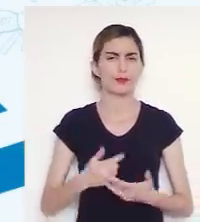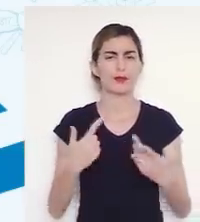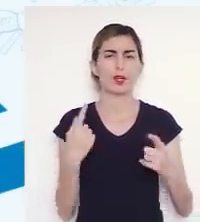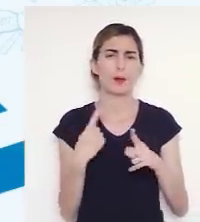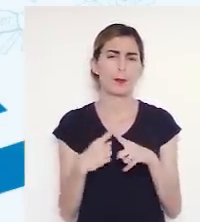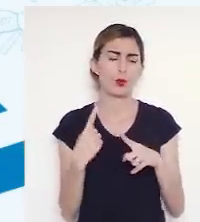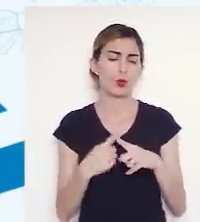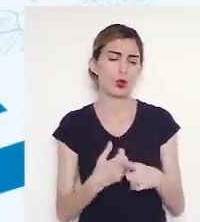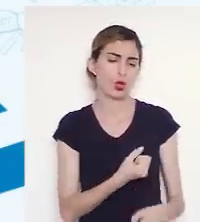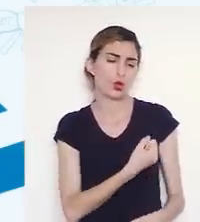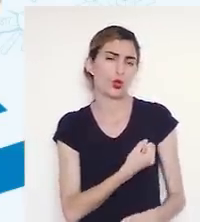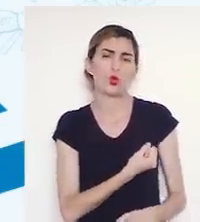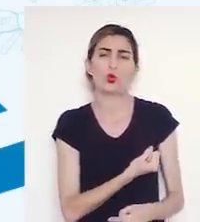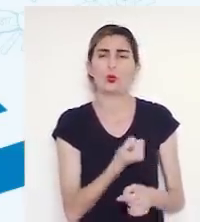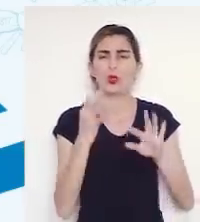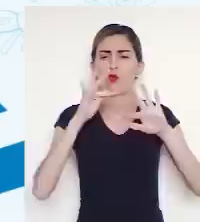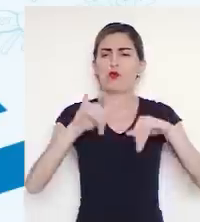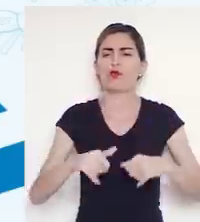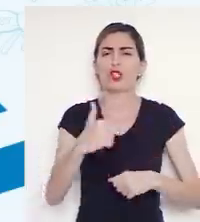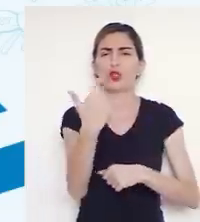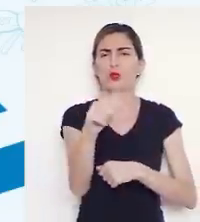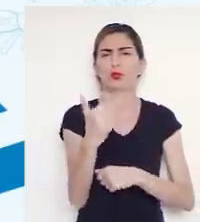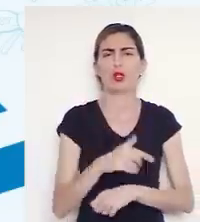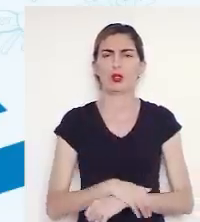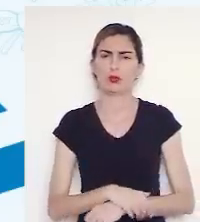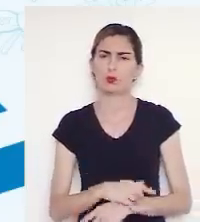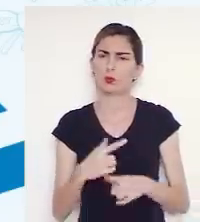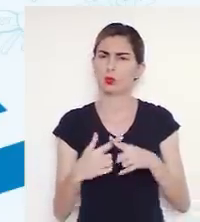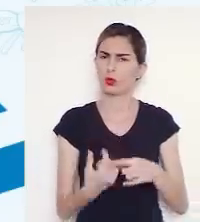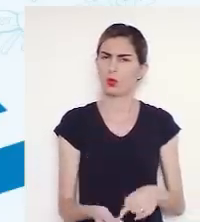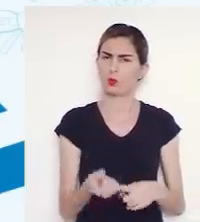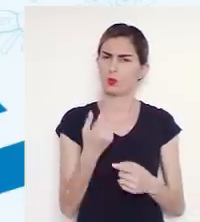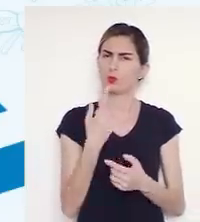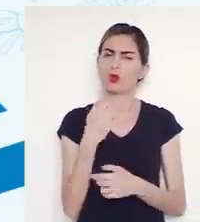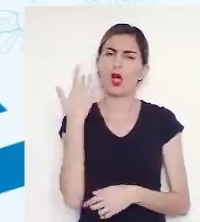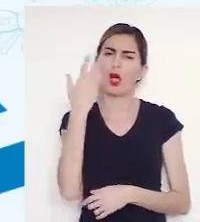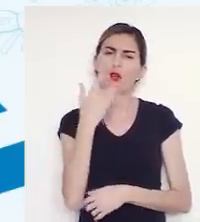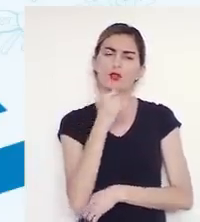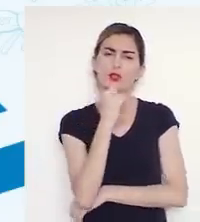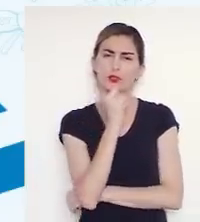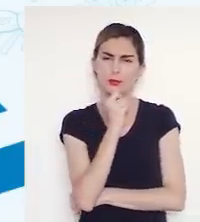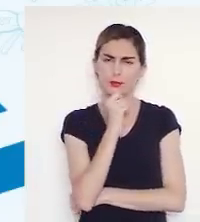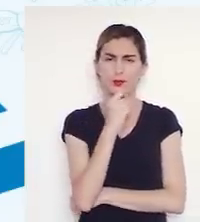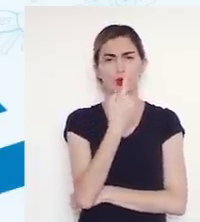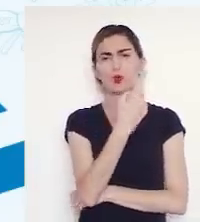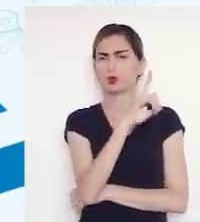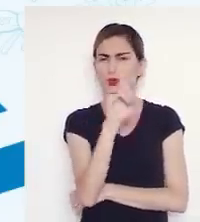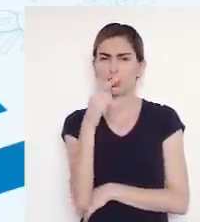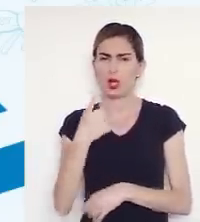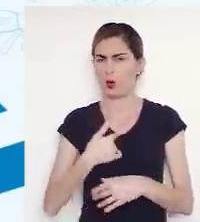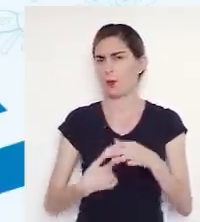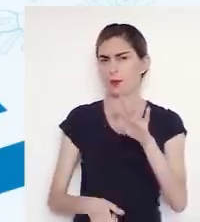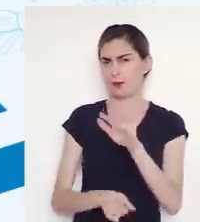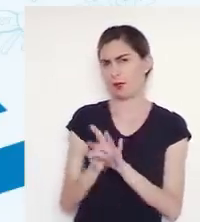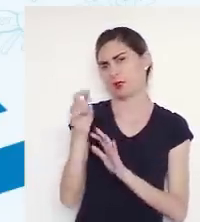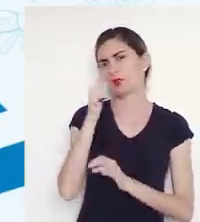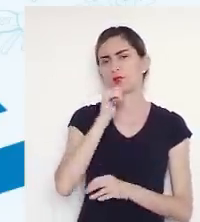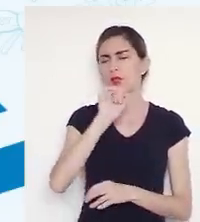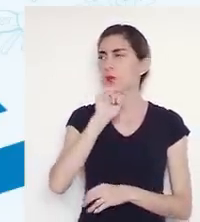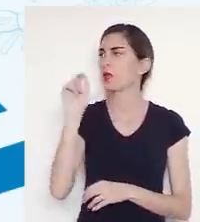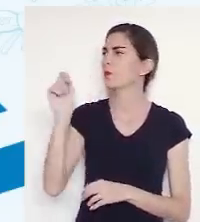por que os números são infinitos. E aí? O que você acha? Um dia eu perguntei para minha